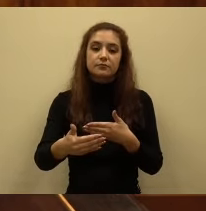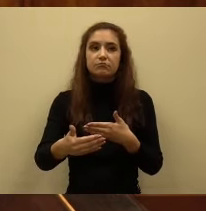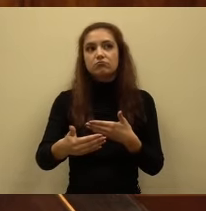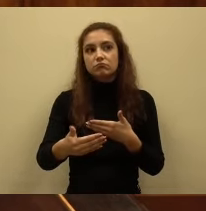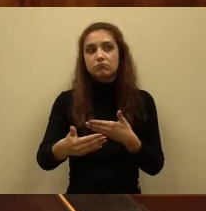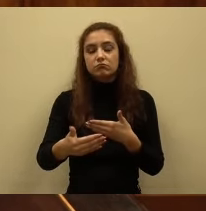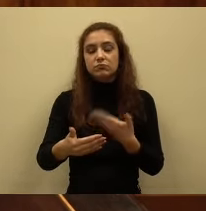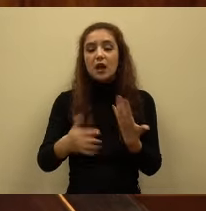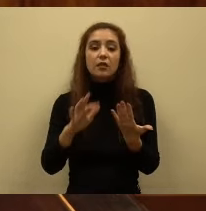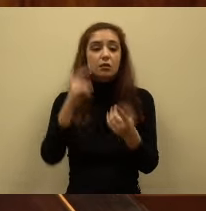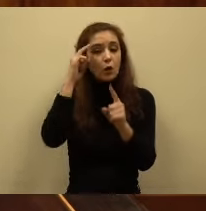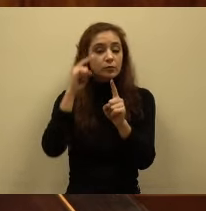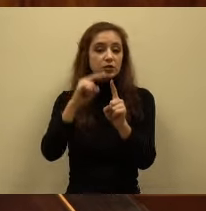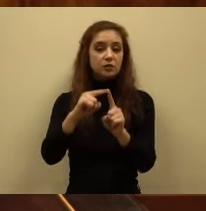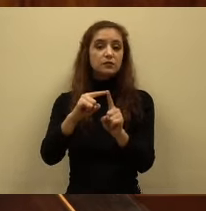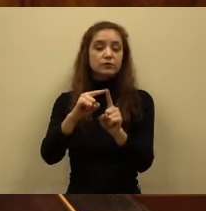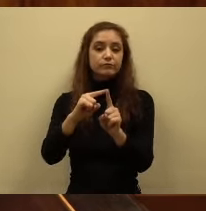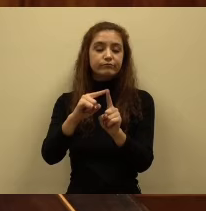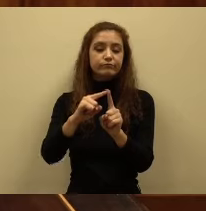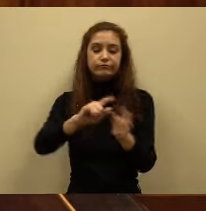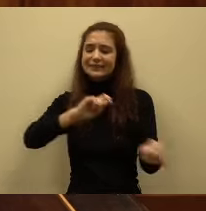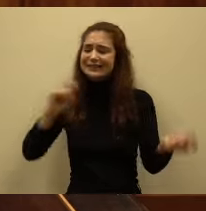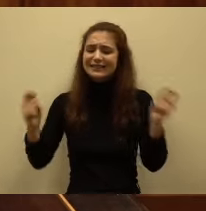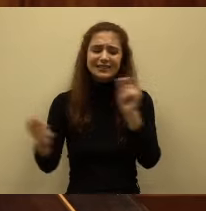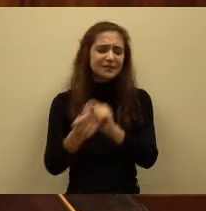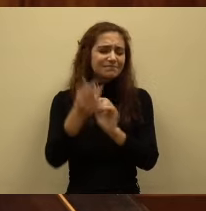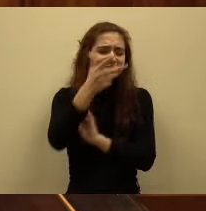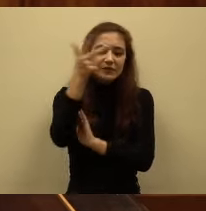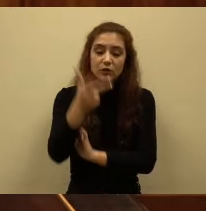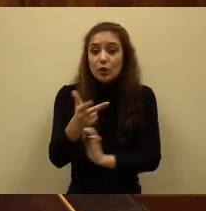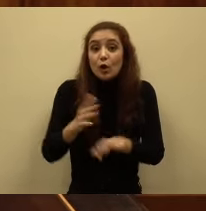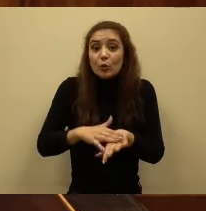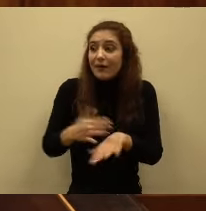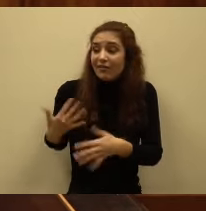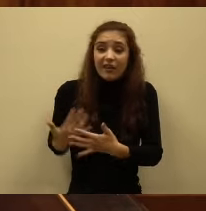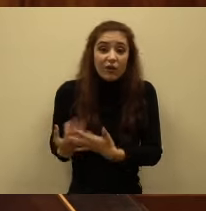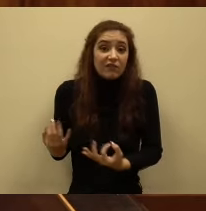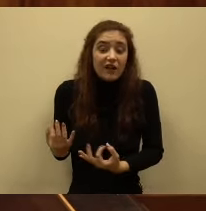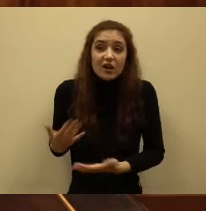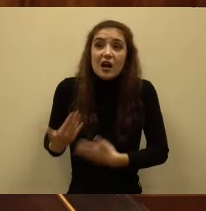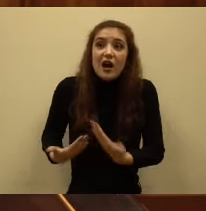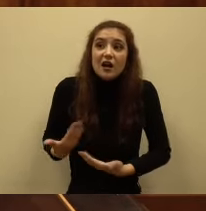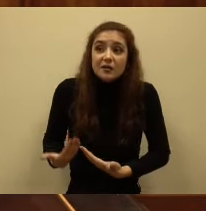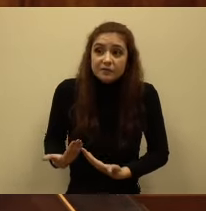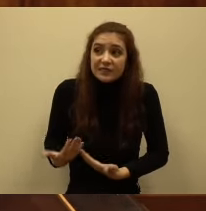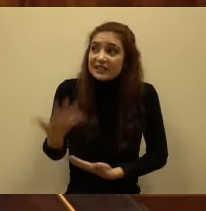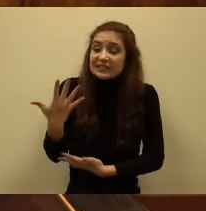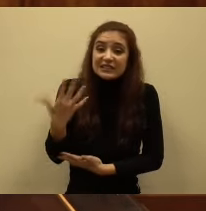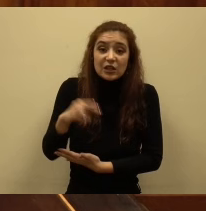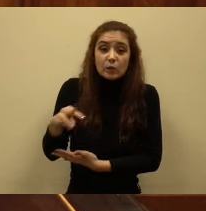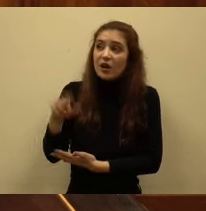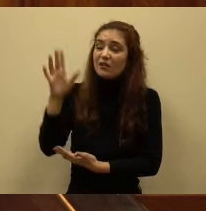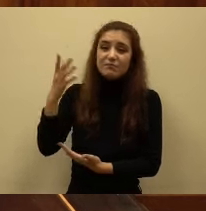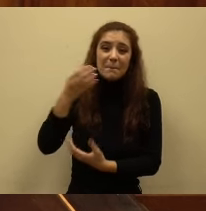queremos alterar completamente, porque, de facto, até agora o que se tem passado é que esses 5 milhões têm sido